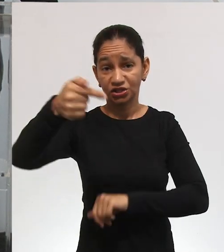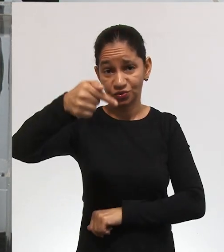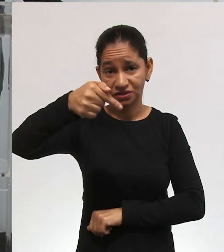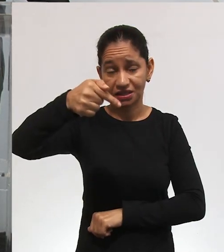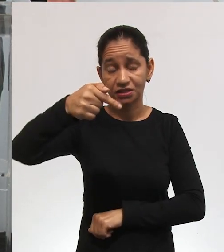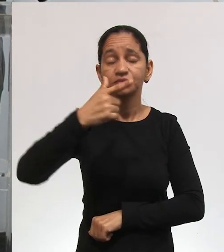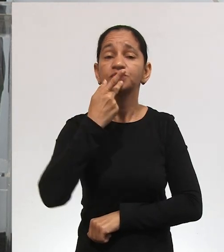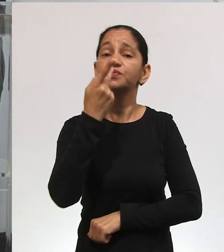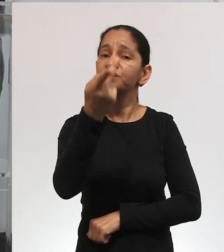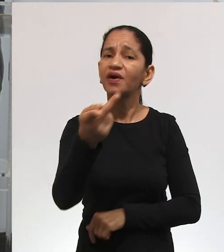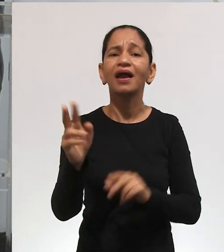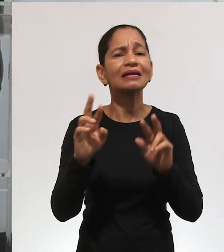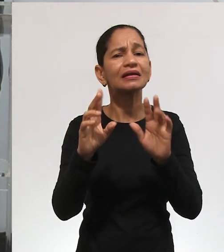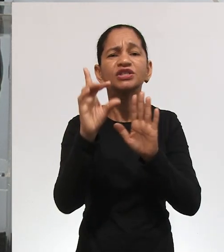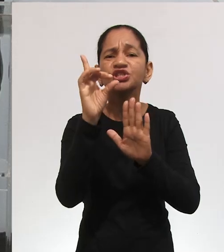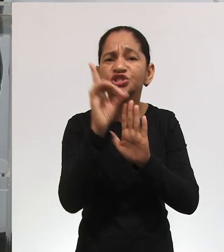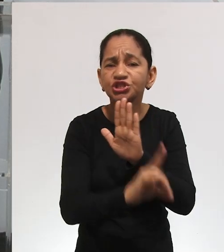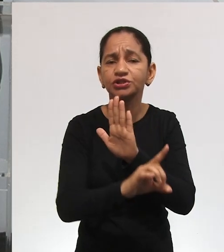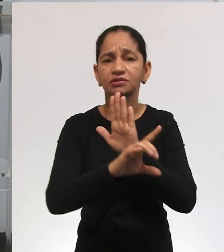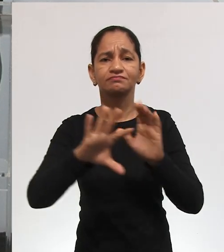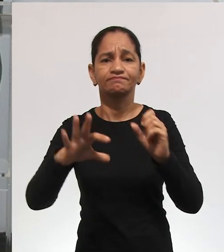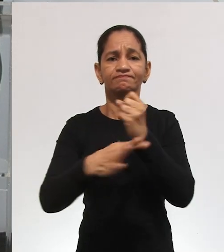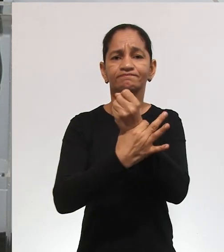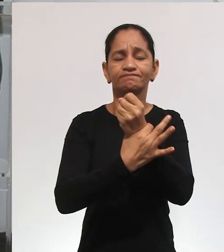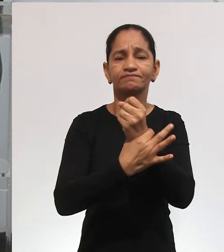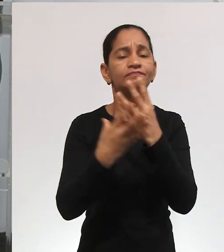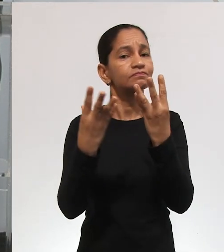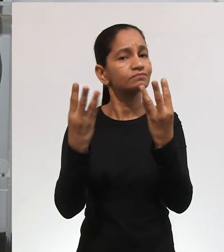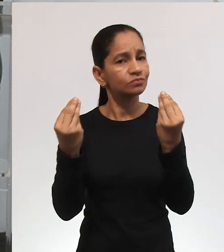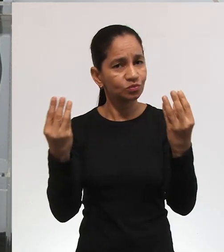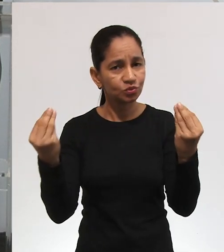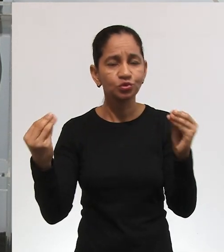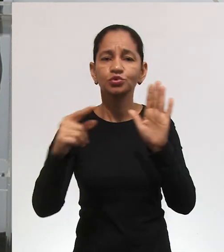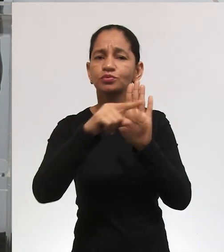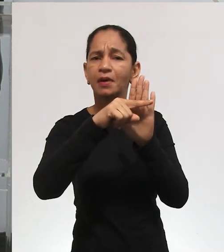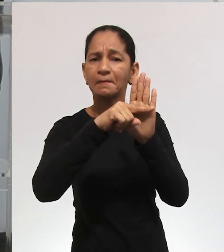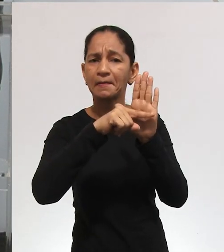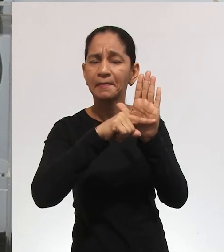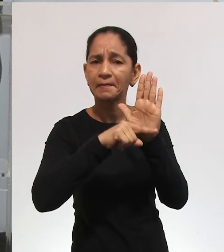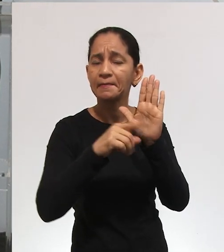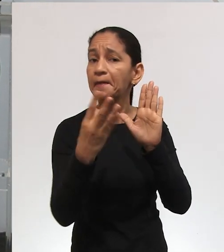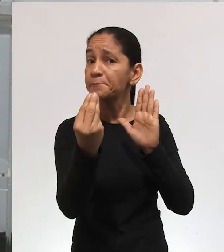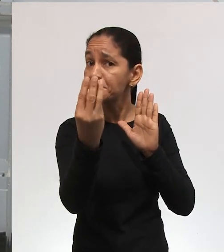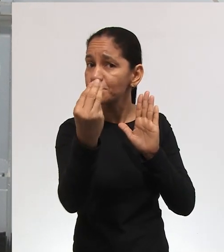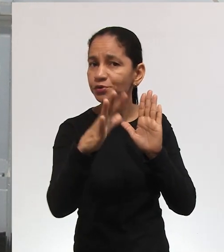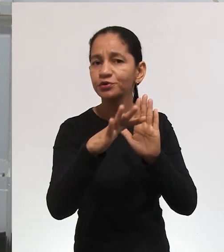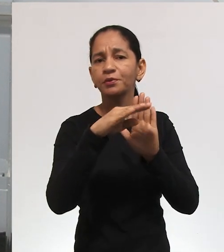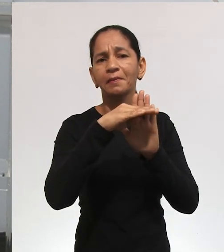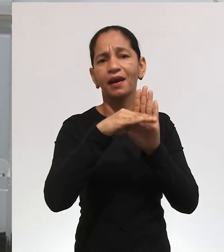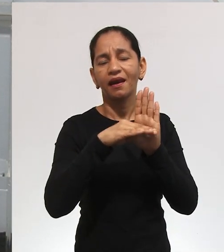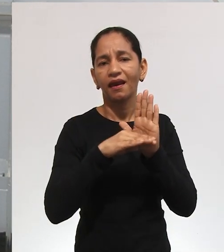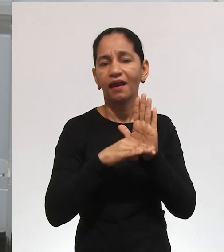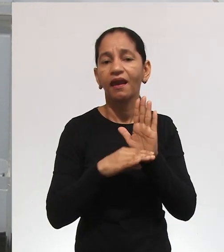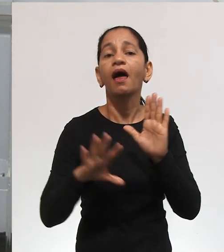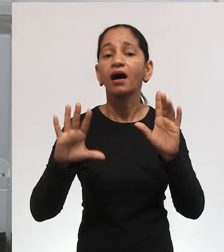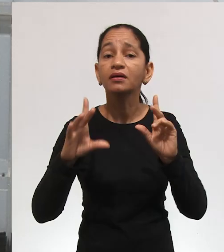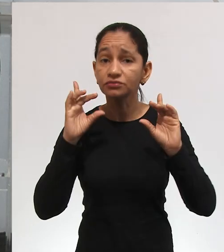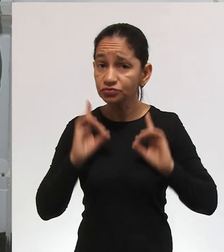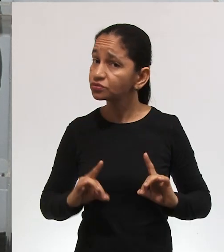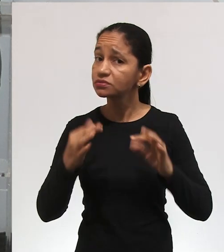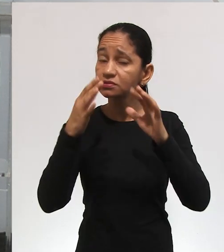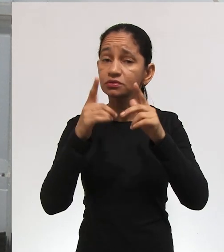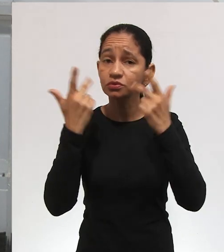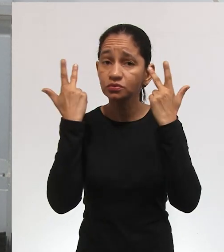7º, traz um rol de direitos assegurados aos trabalhadores para que ele possa ter uma condição digna.